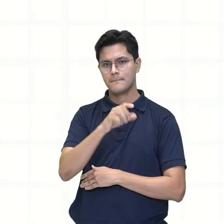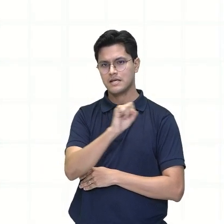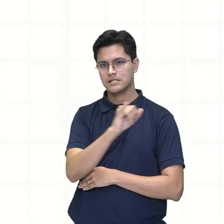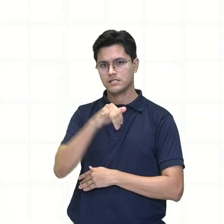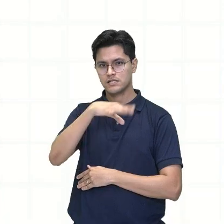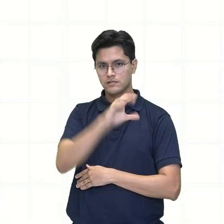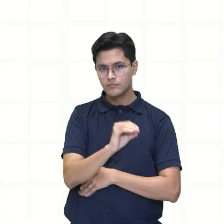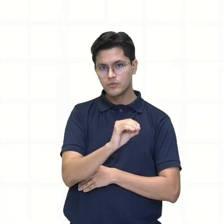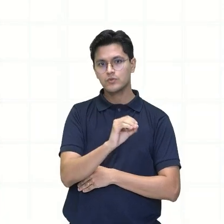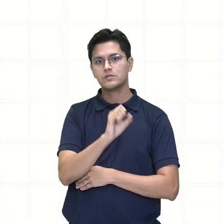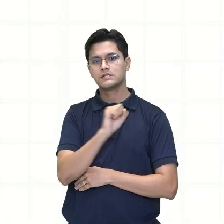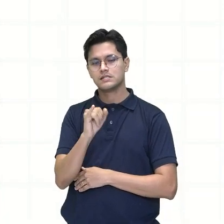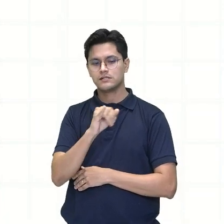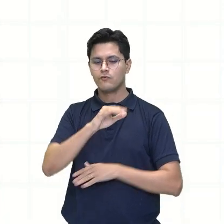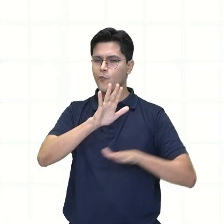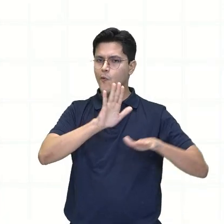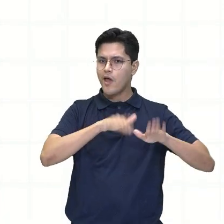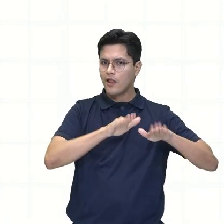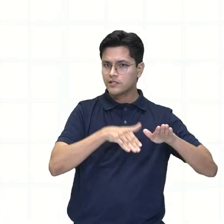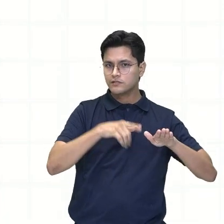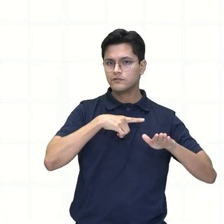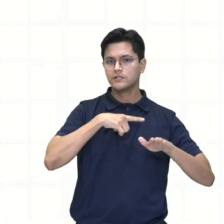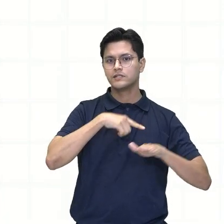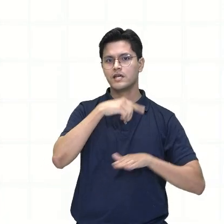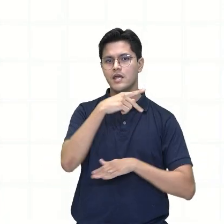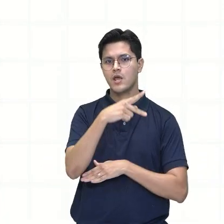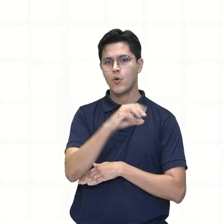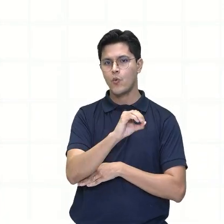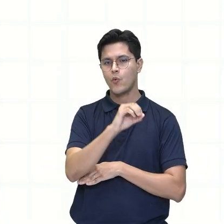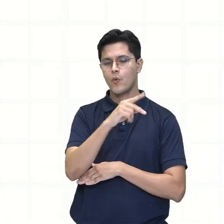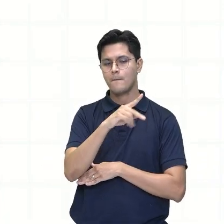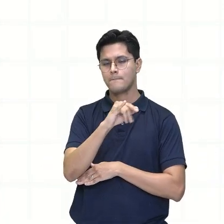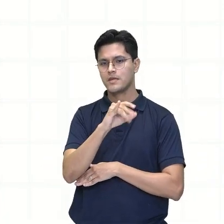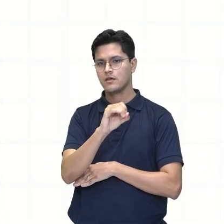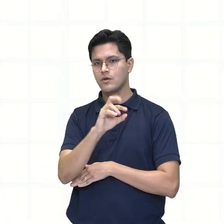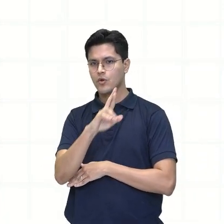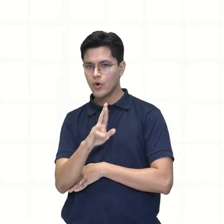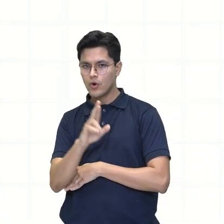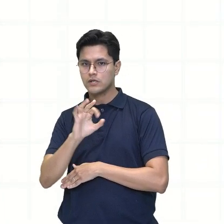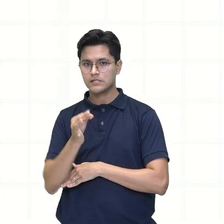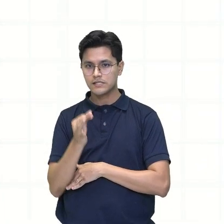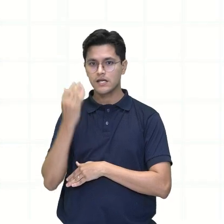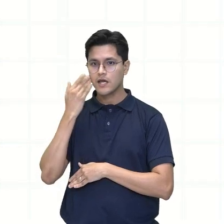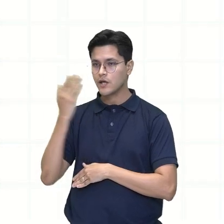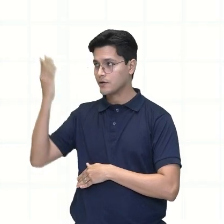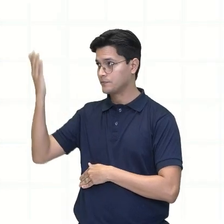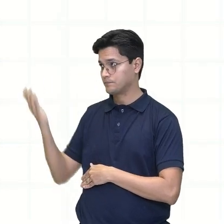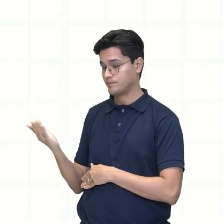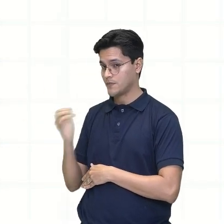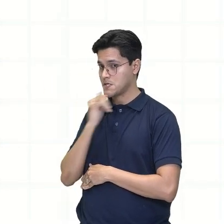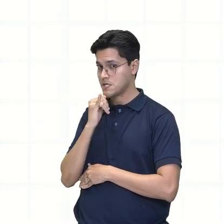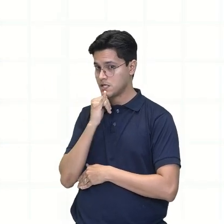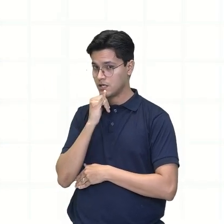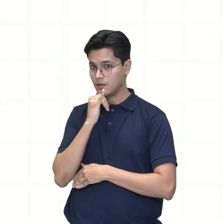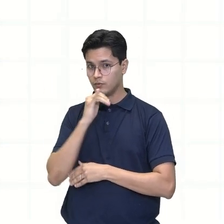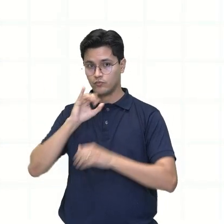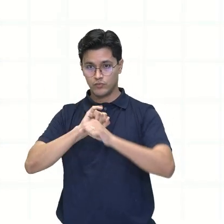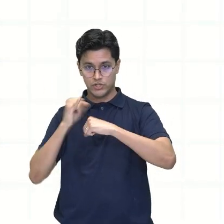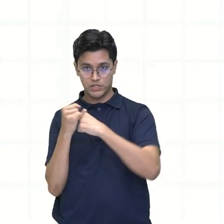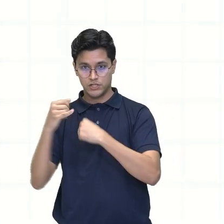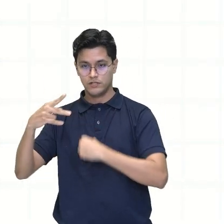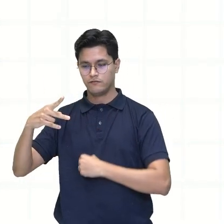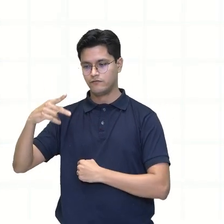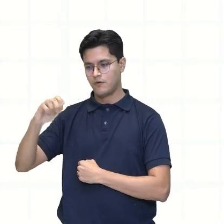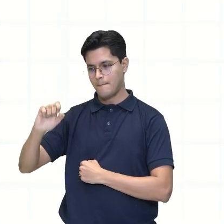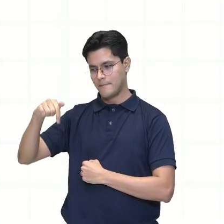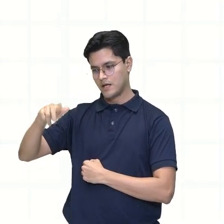vai no superlativo, nós temos o máximo, o maior de. E aí o adjetivo pequeno. Quando é comparativo, nós temos